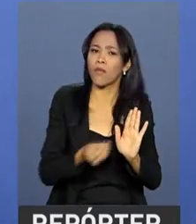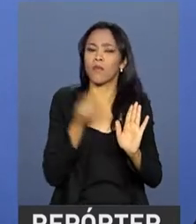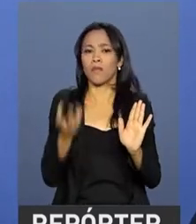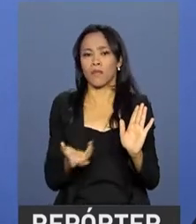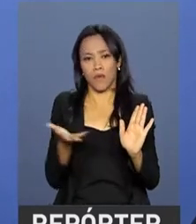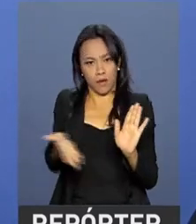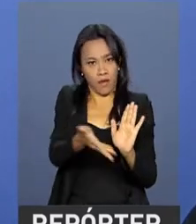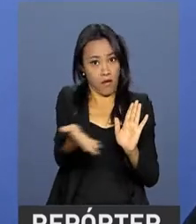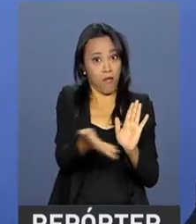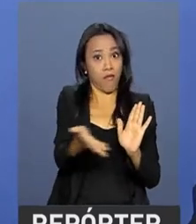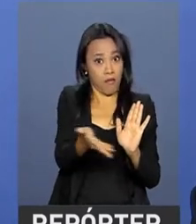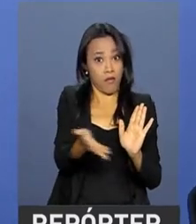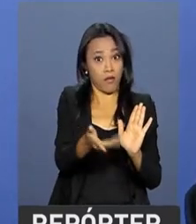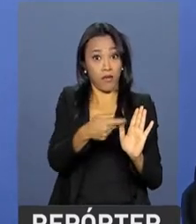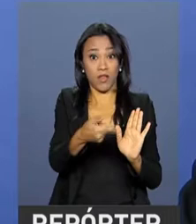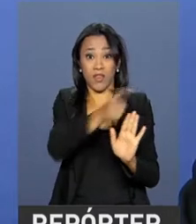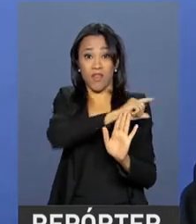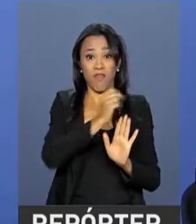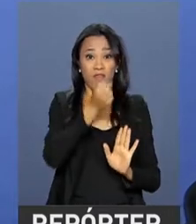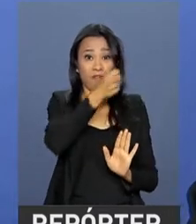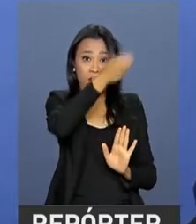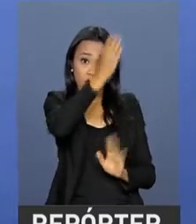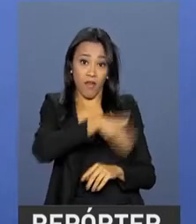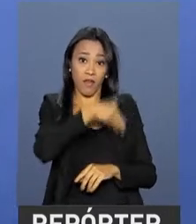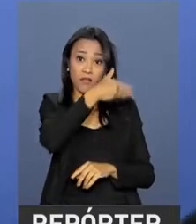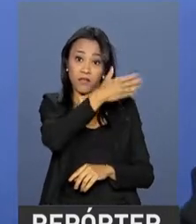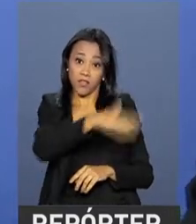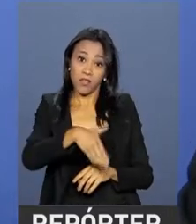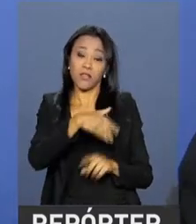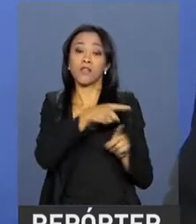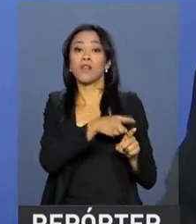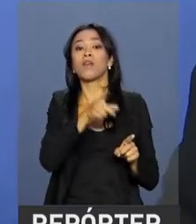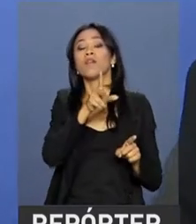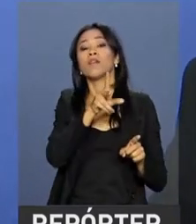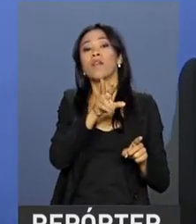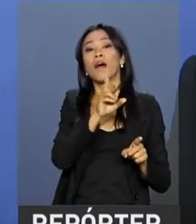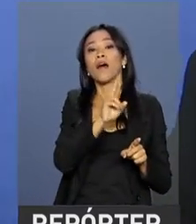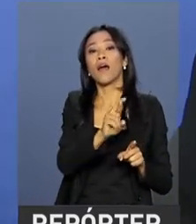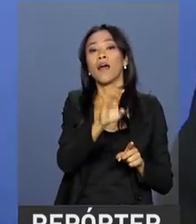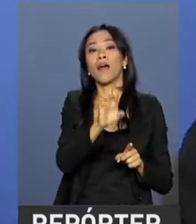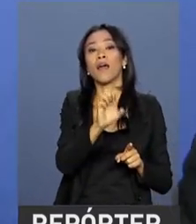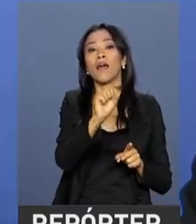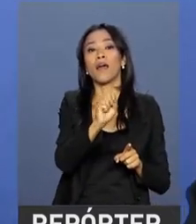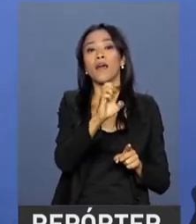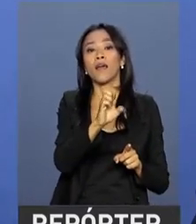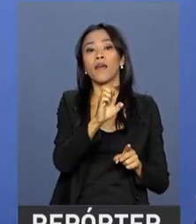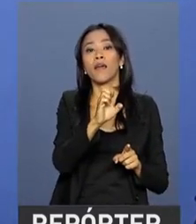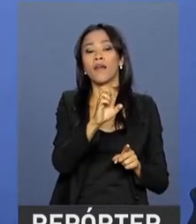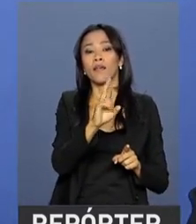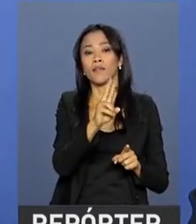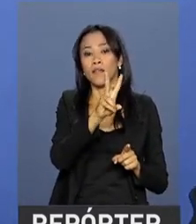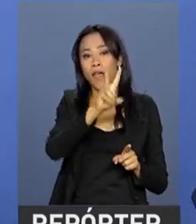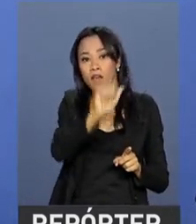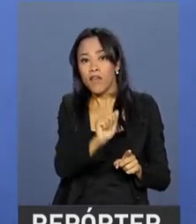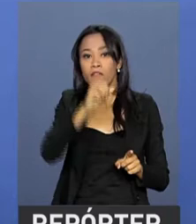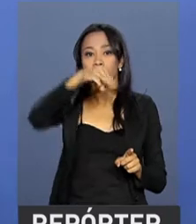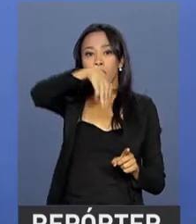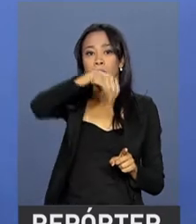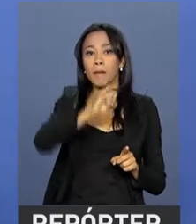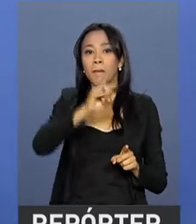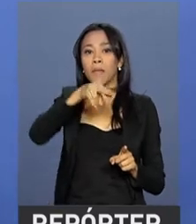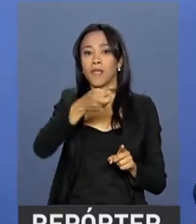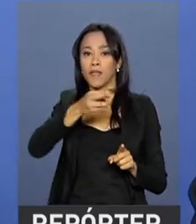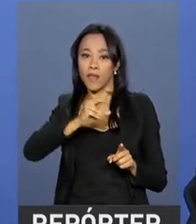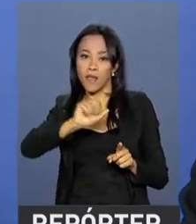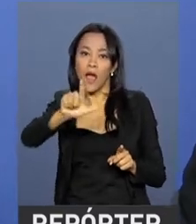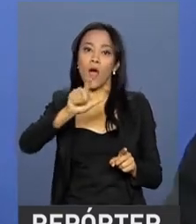agora após a extinção da reserva mineral nacional do cobre preservando todas as questões